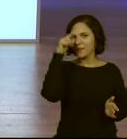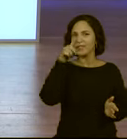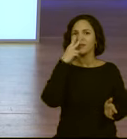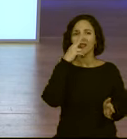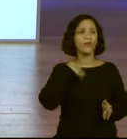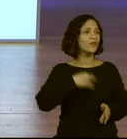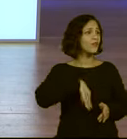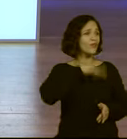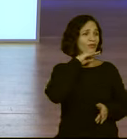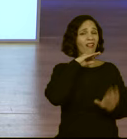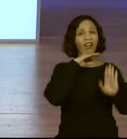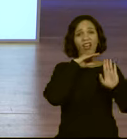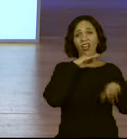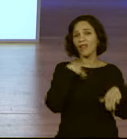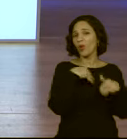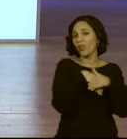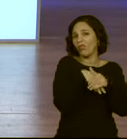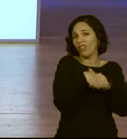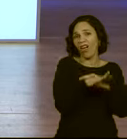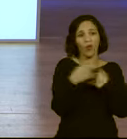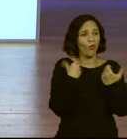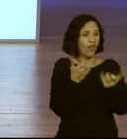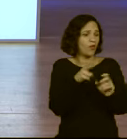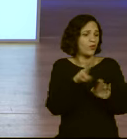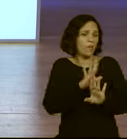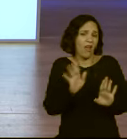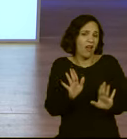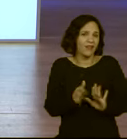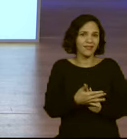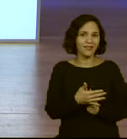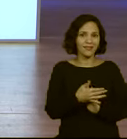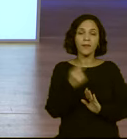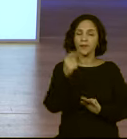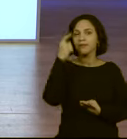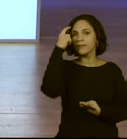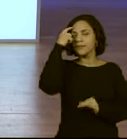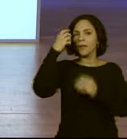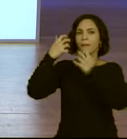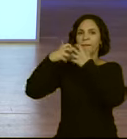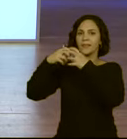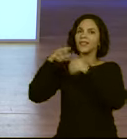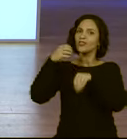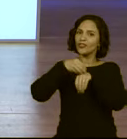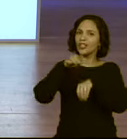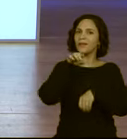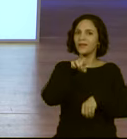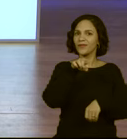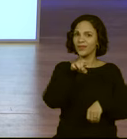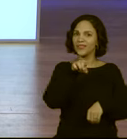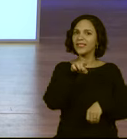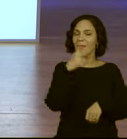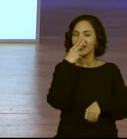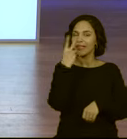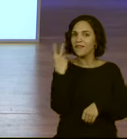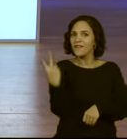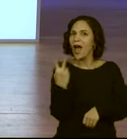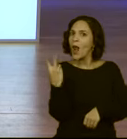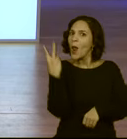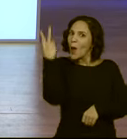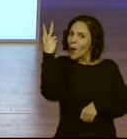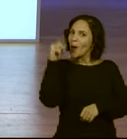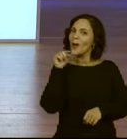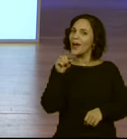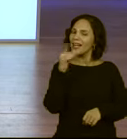enjoar e logo vai guardar e não vai querer mais usar Então essa é a nossa dica de ouro né